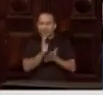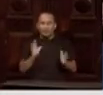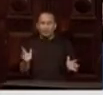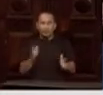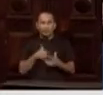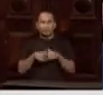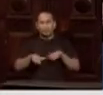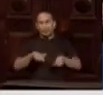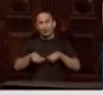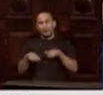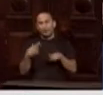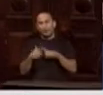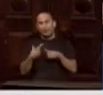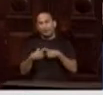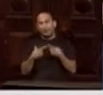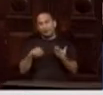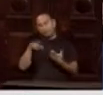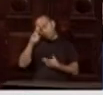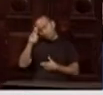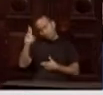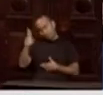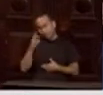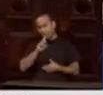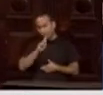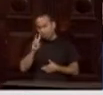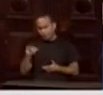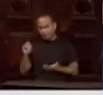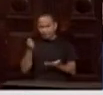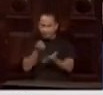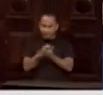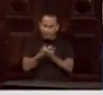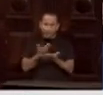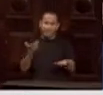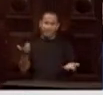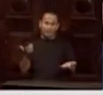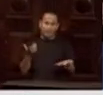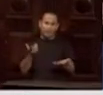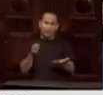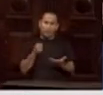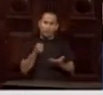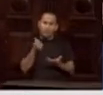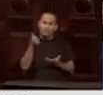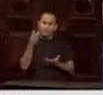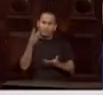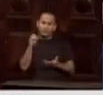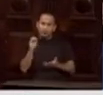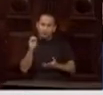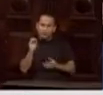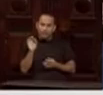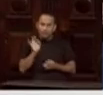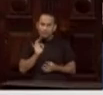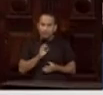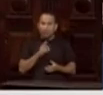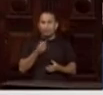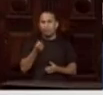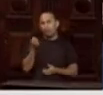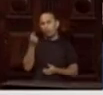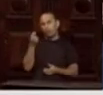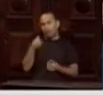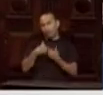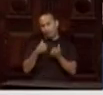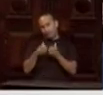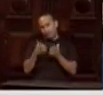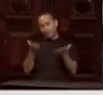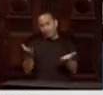um emprego porque o patrão não vai arcar com custo, né, de quase 30% do valor da passagem. Então,